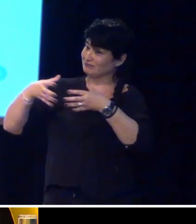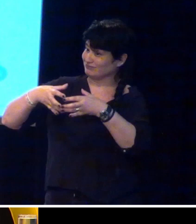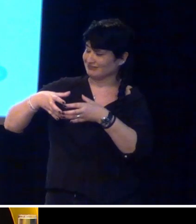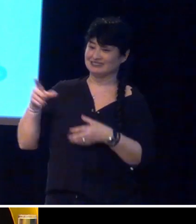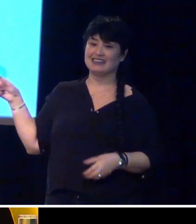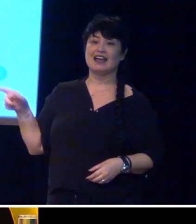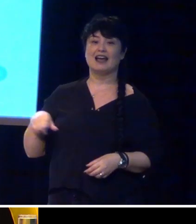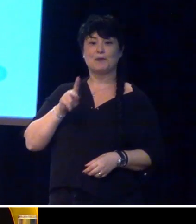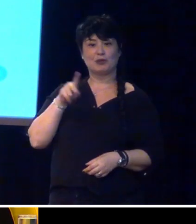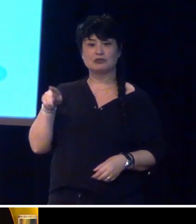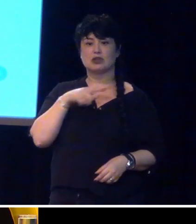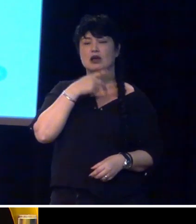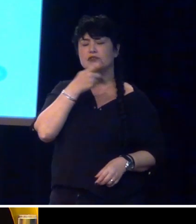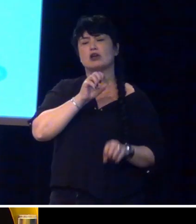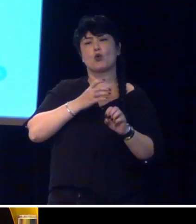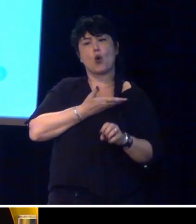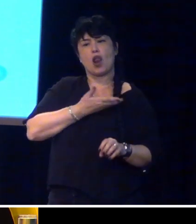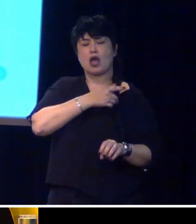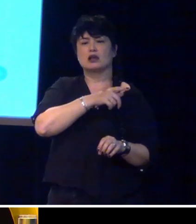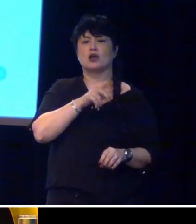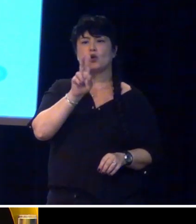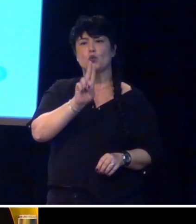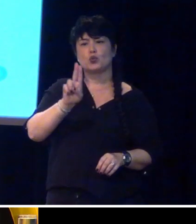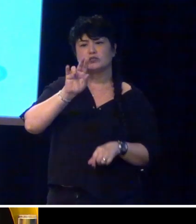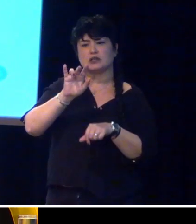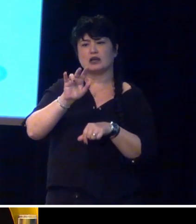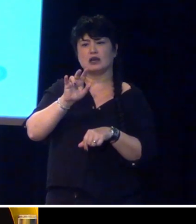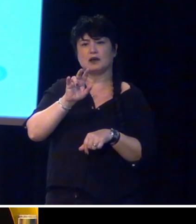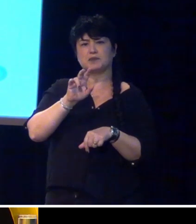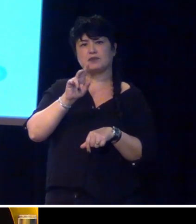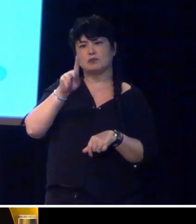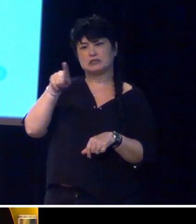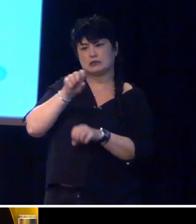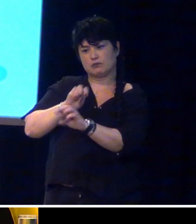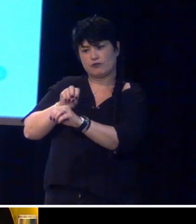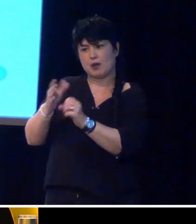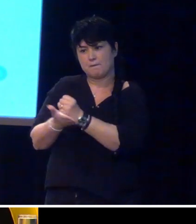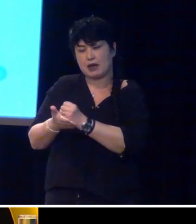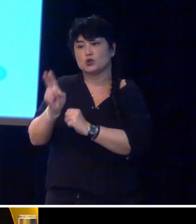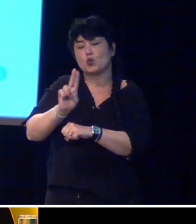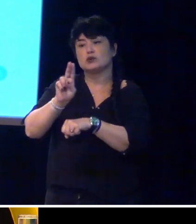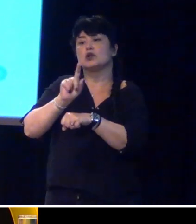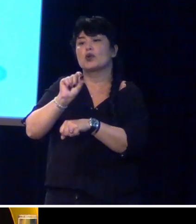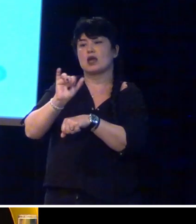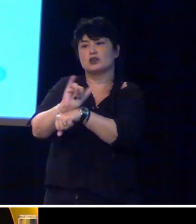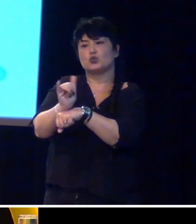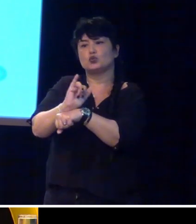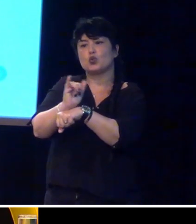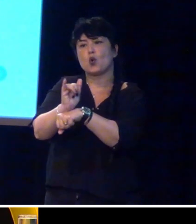colega do ensino básico que usa o YouTube como suporte visual.